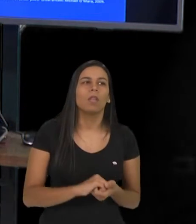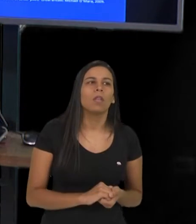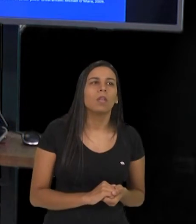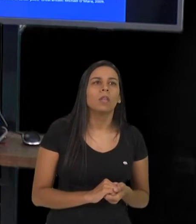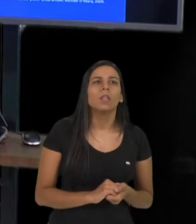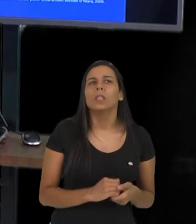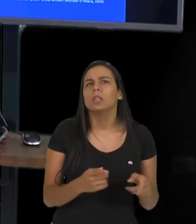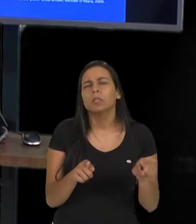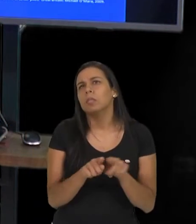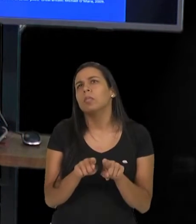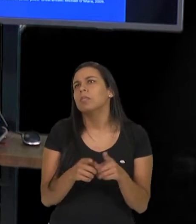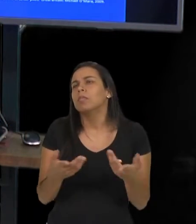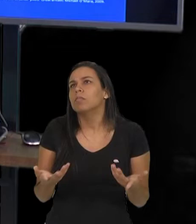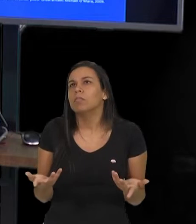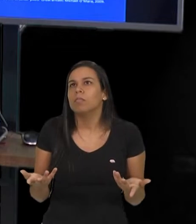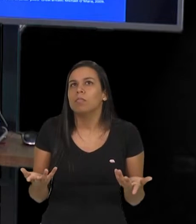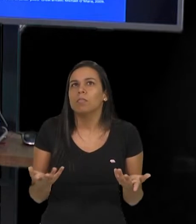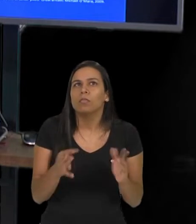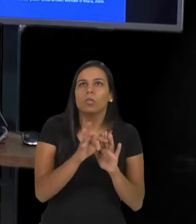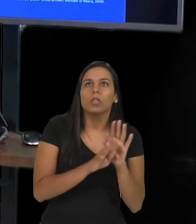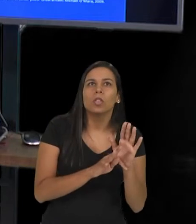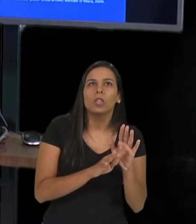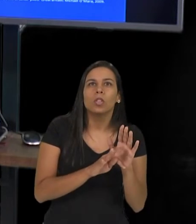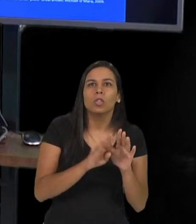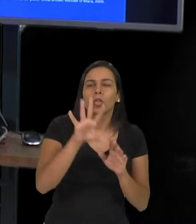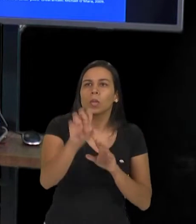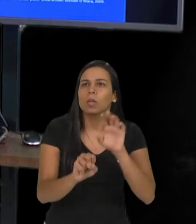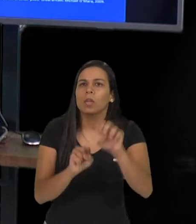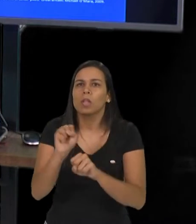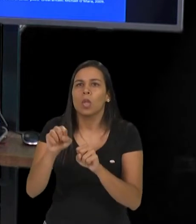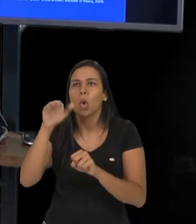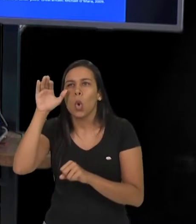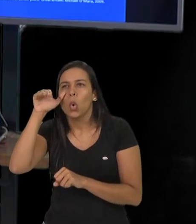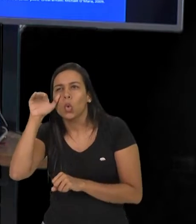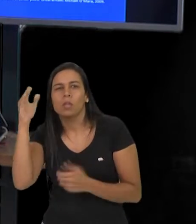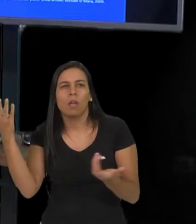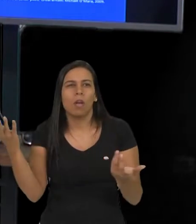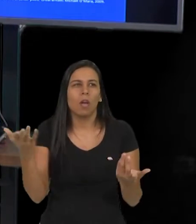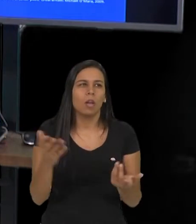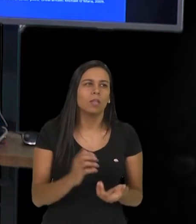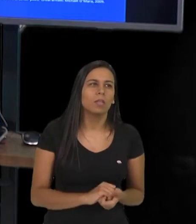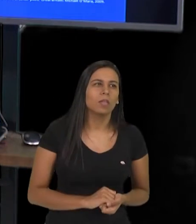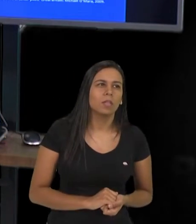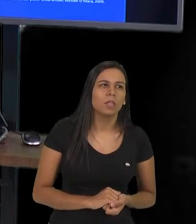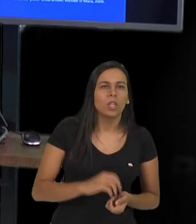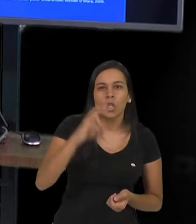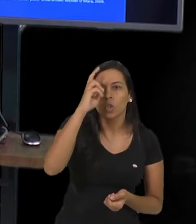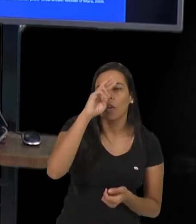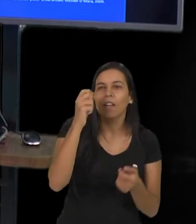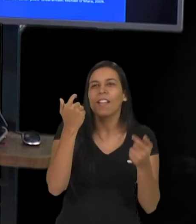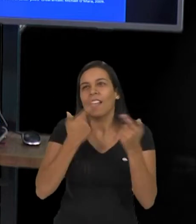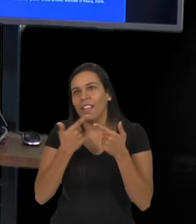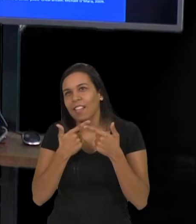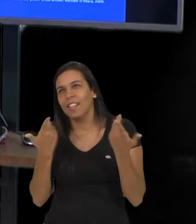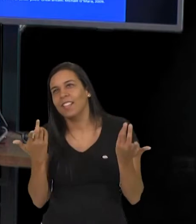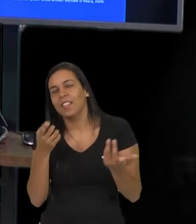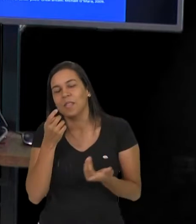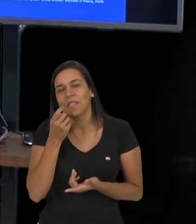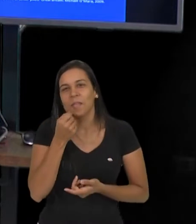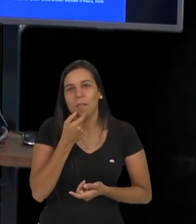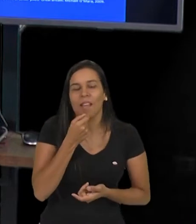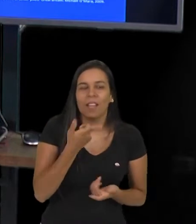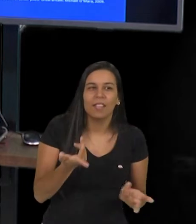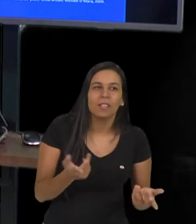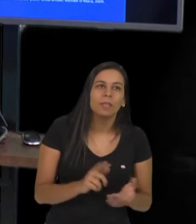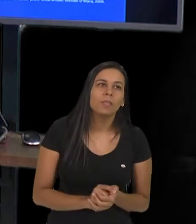ser um texto tirado de algum site de curiosidades ou um site cômico, né, de histórias engraçadas que pode acontecer na língua inglesa. E vamos